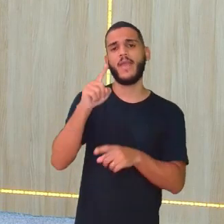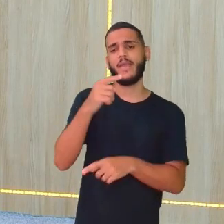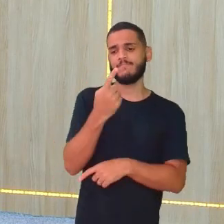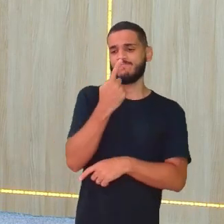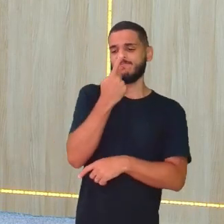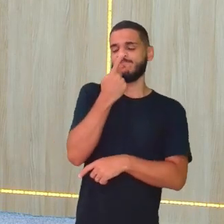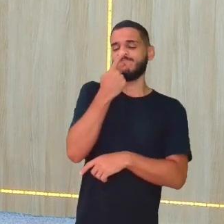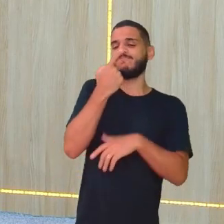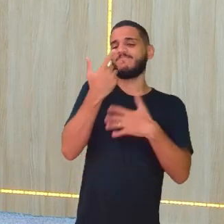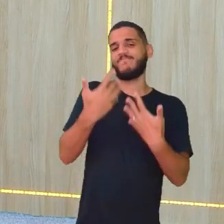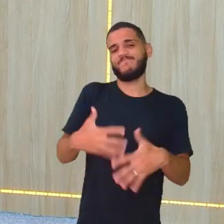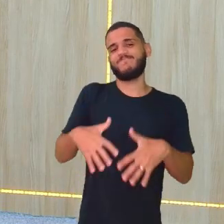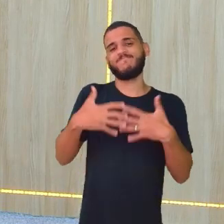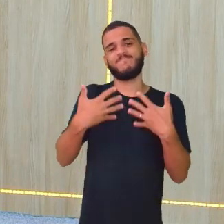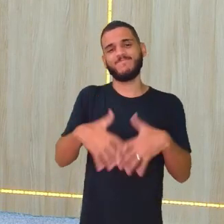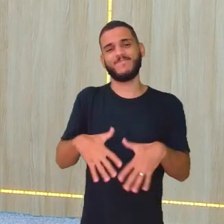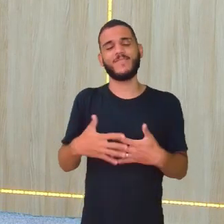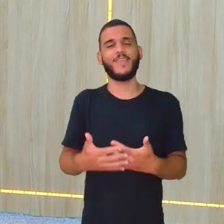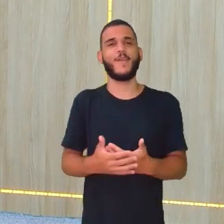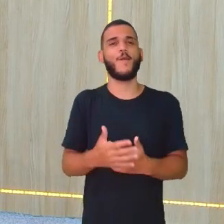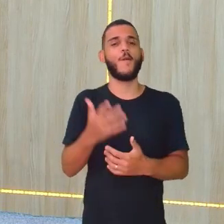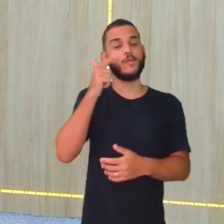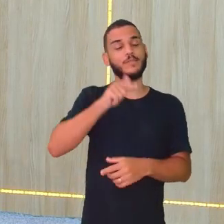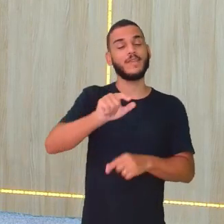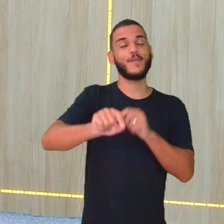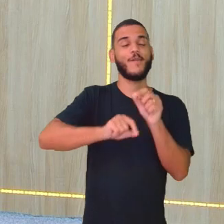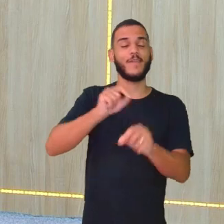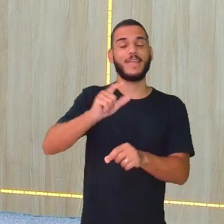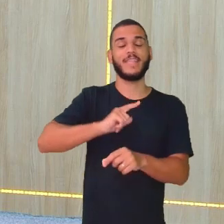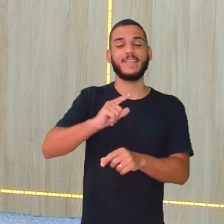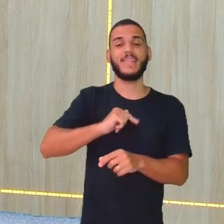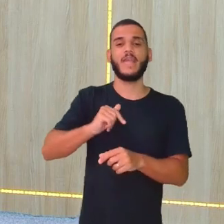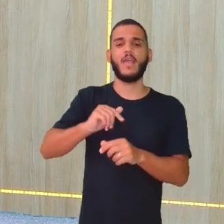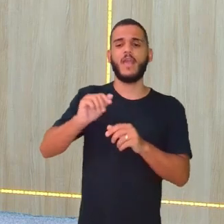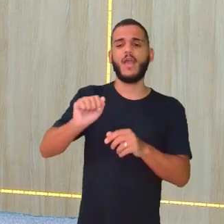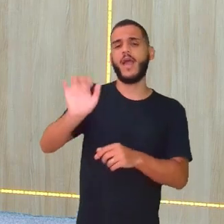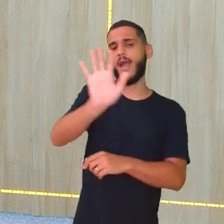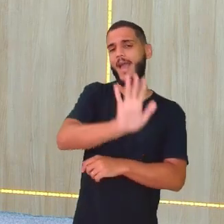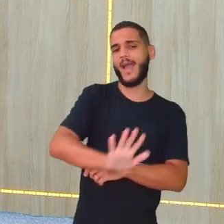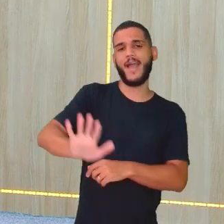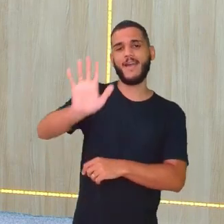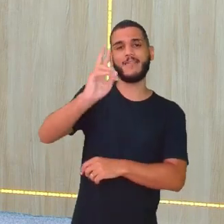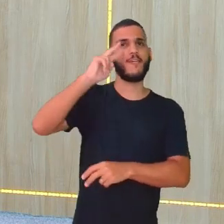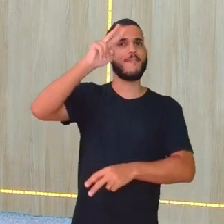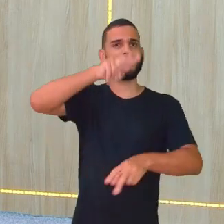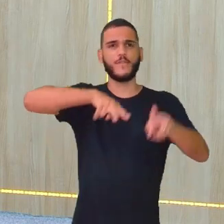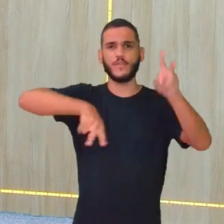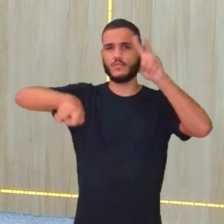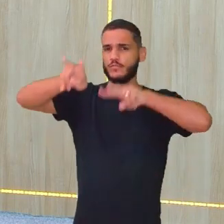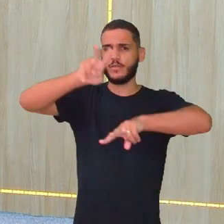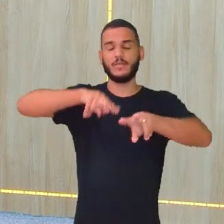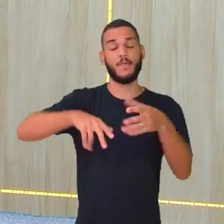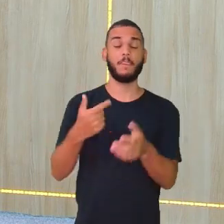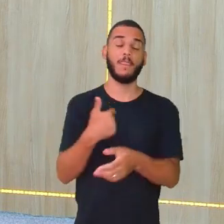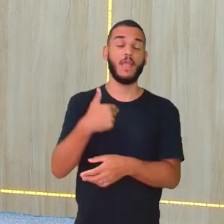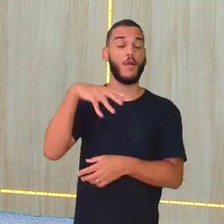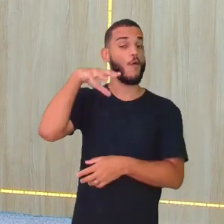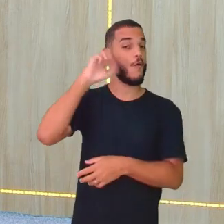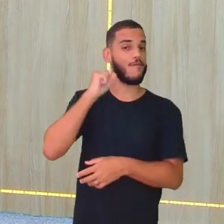né? É Você muito afetivo. consegue pintar o cenário, Pintar o né? cenário. Porque para mim, né, enquanto ouvinte que não conheço tanto